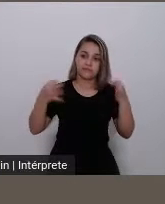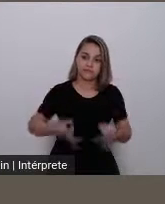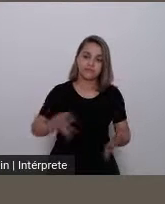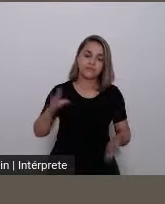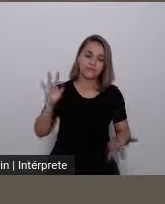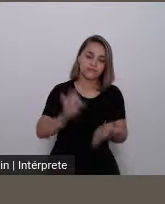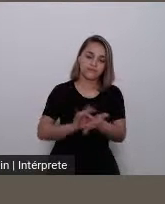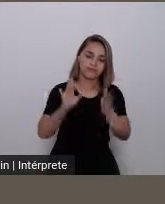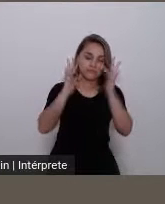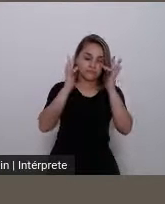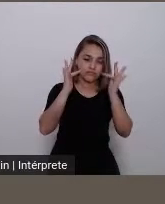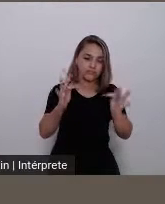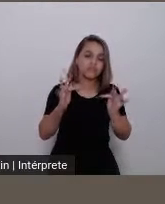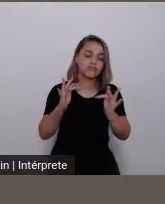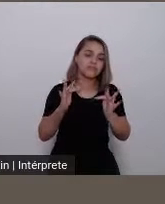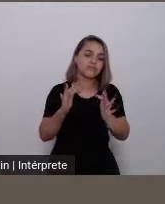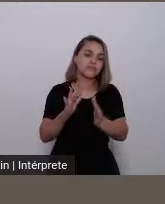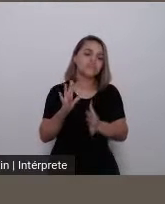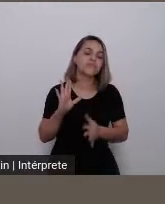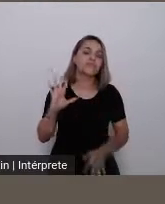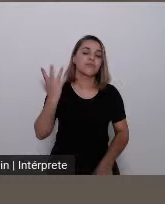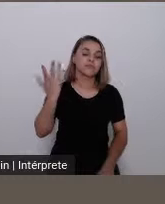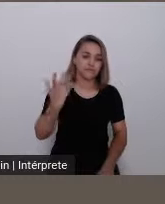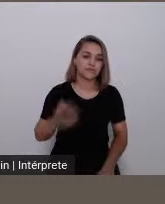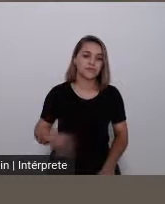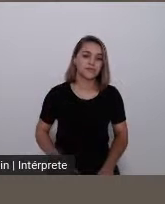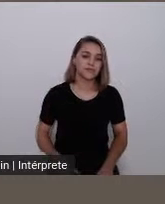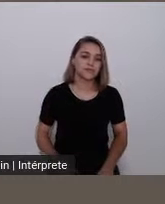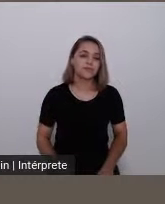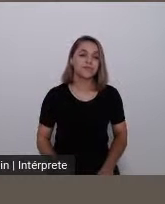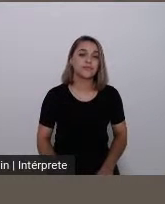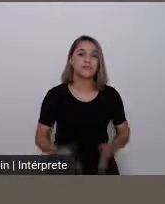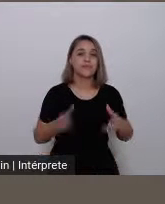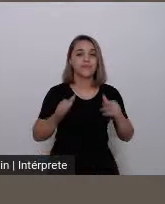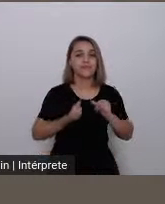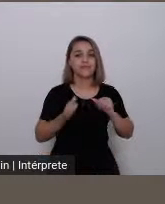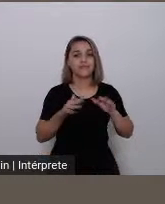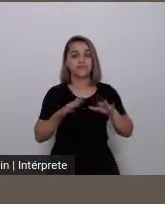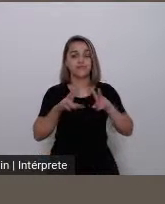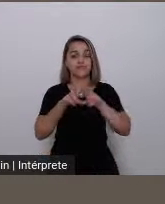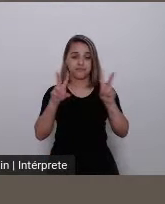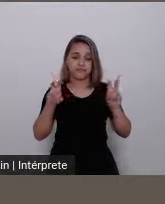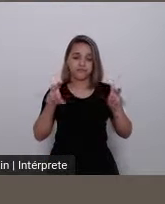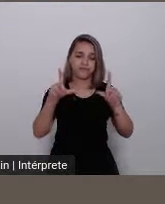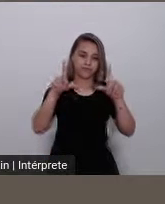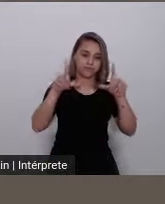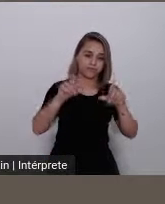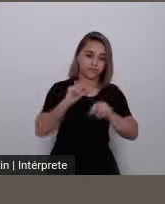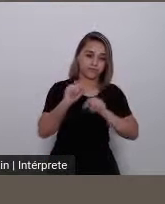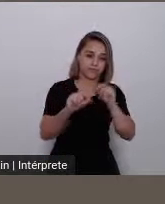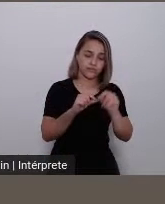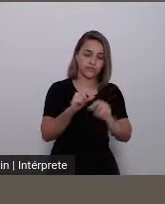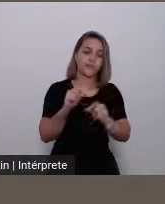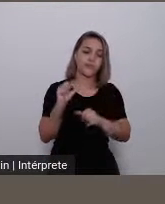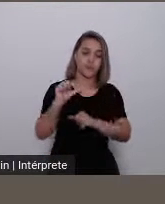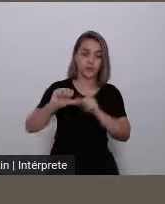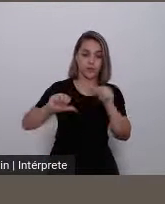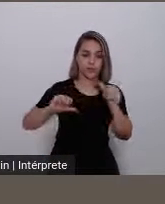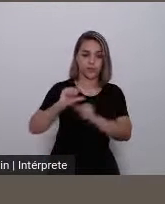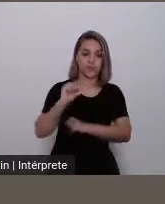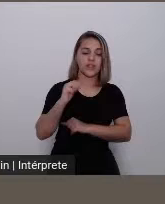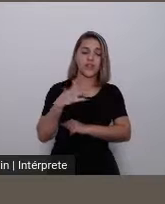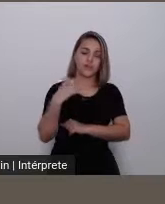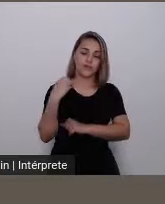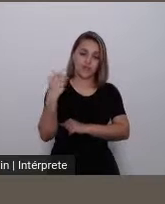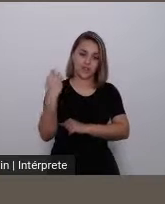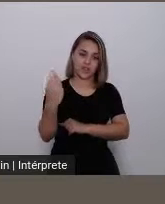mundo. Essa atitude dele em relação à fotografia vai mudar depois de uma viagem que ele faz